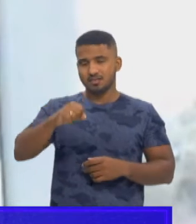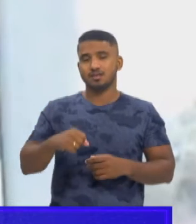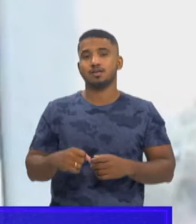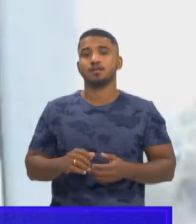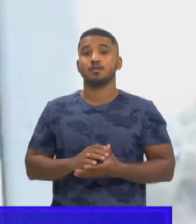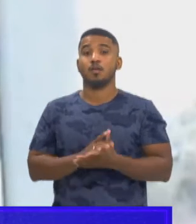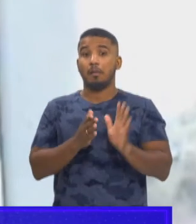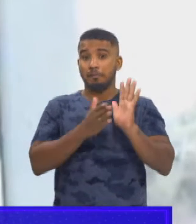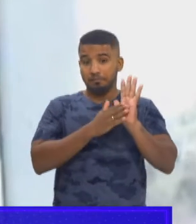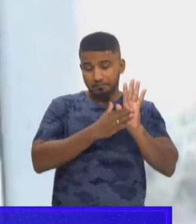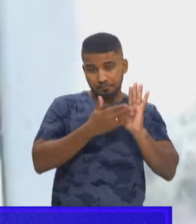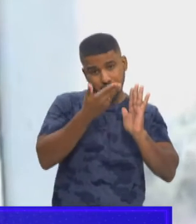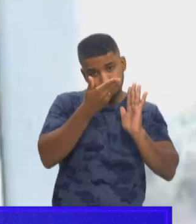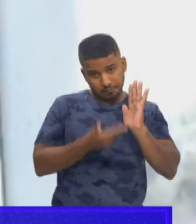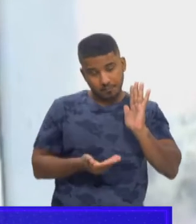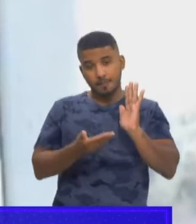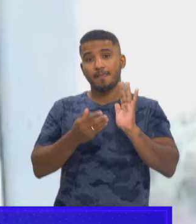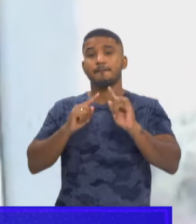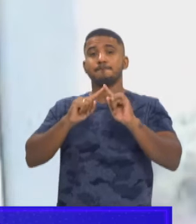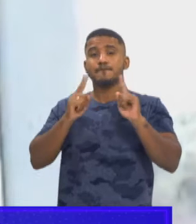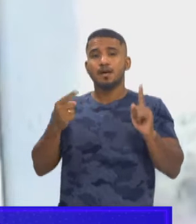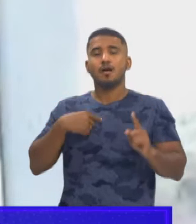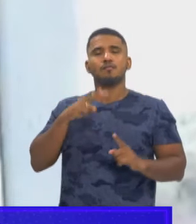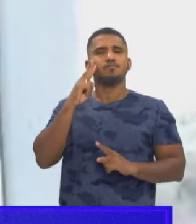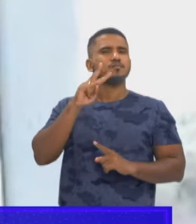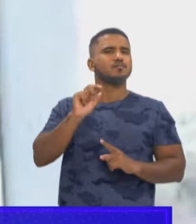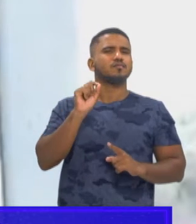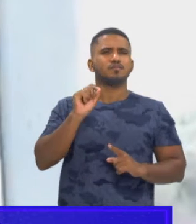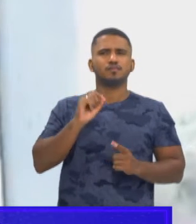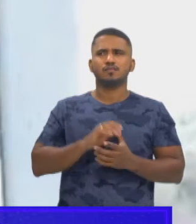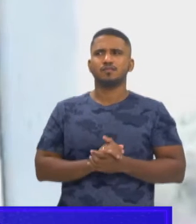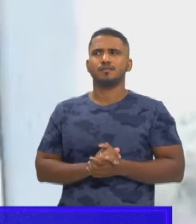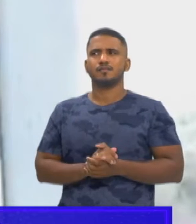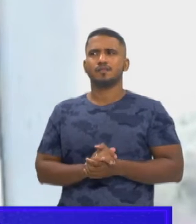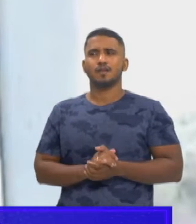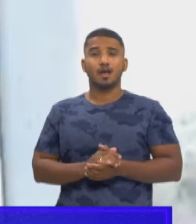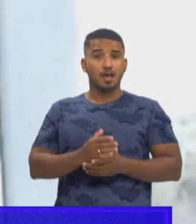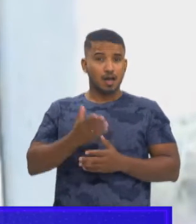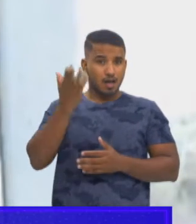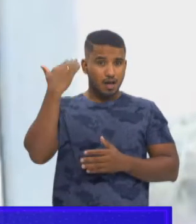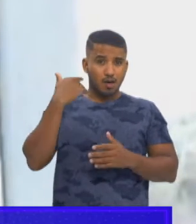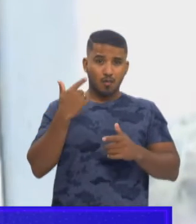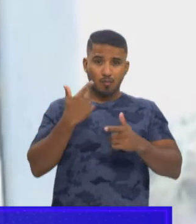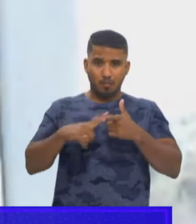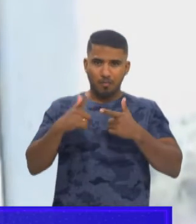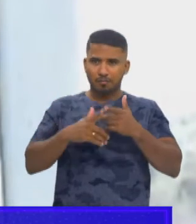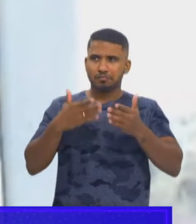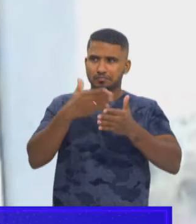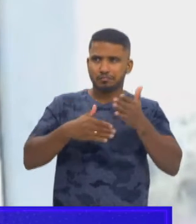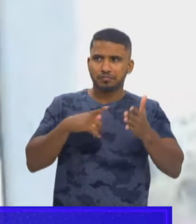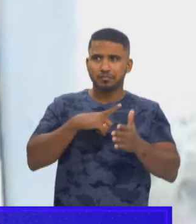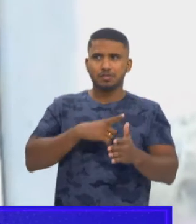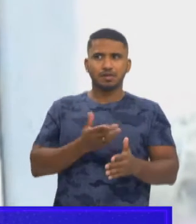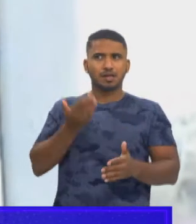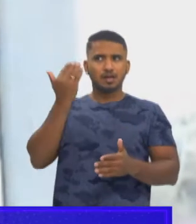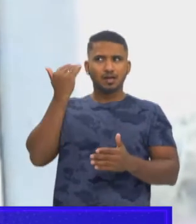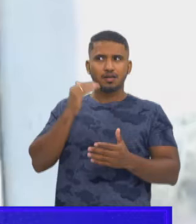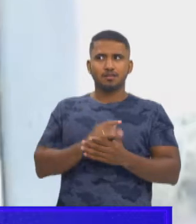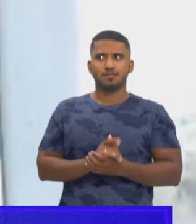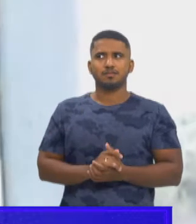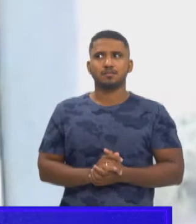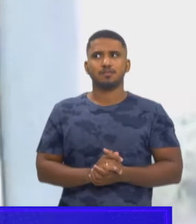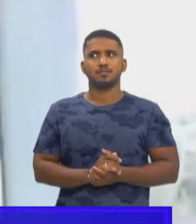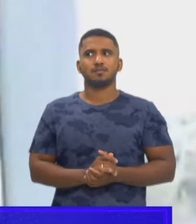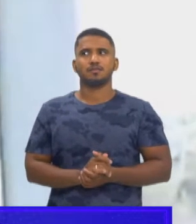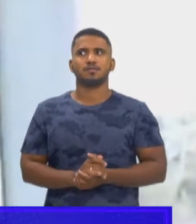deficiência. O que eventualmente faltou, e as leis, por terem o direito, tem